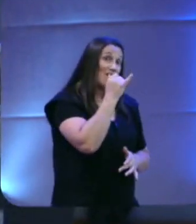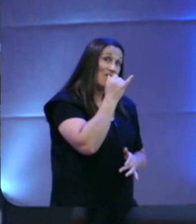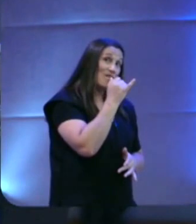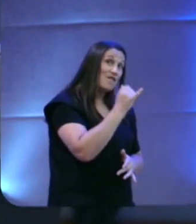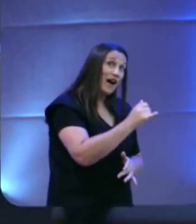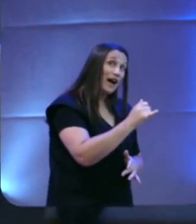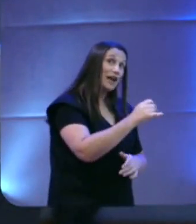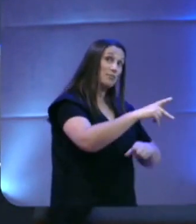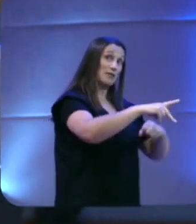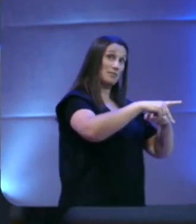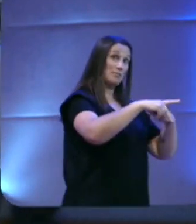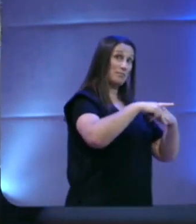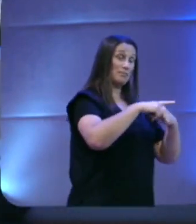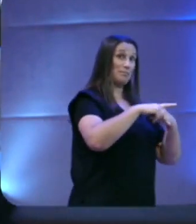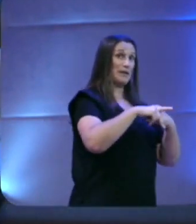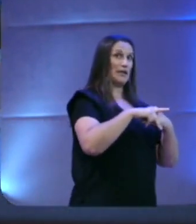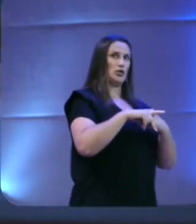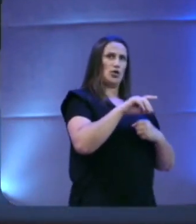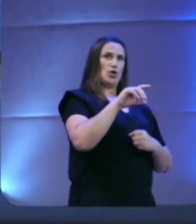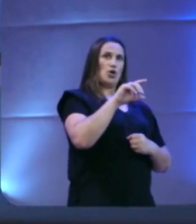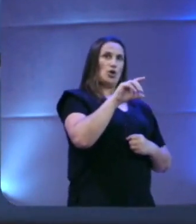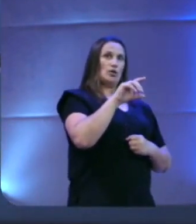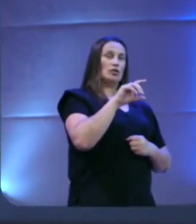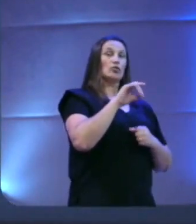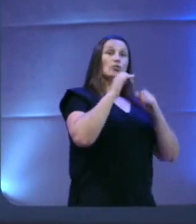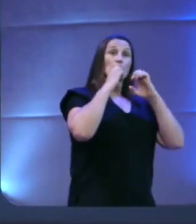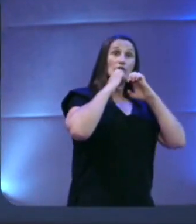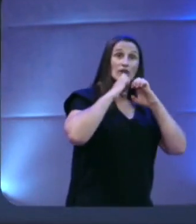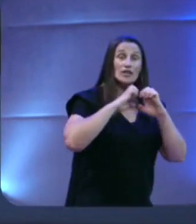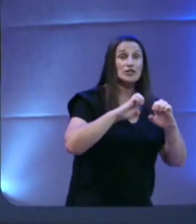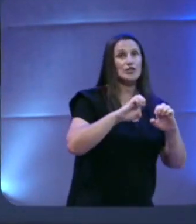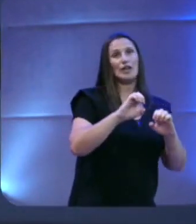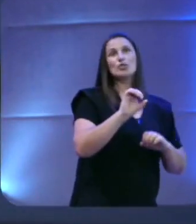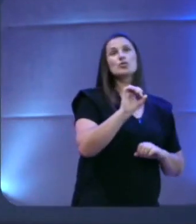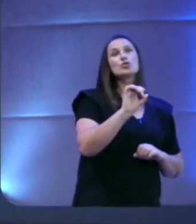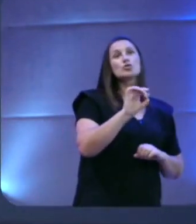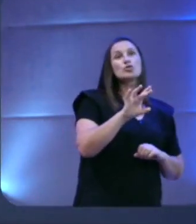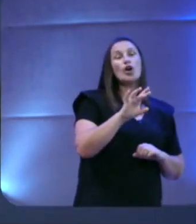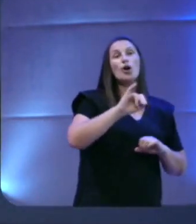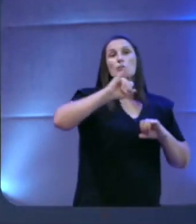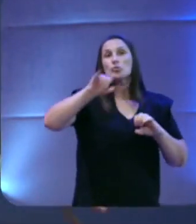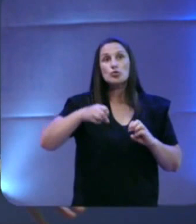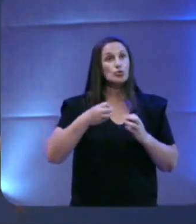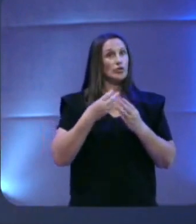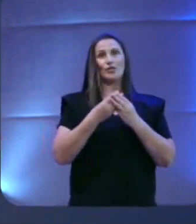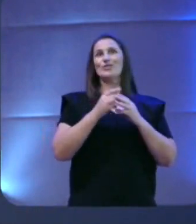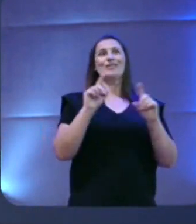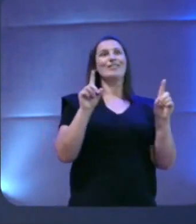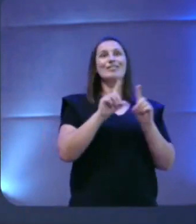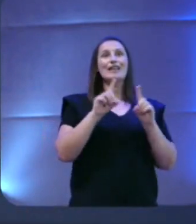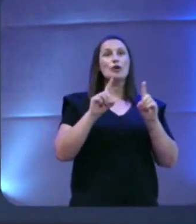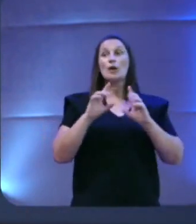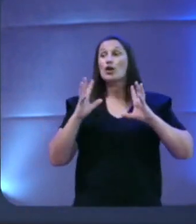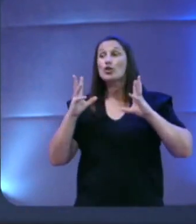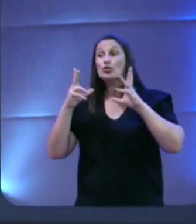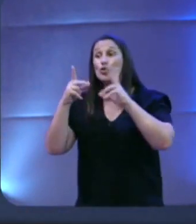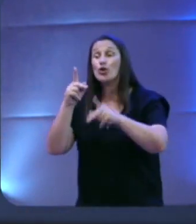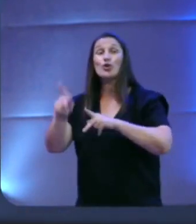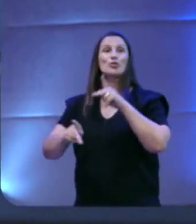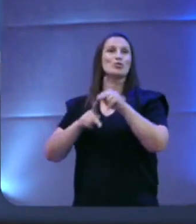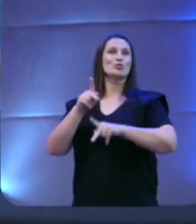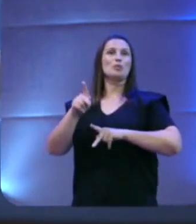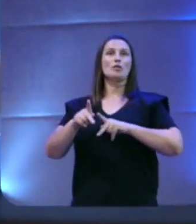ser pregado, anunciado, não somente para os judeus, mas para todos os povos, para todas as